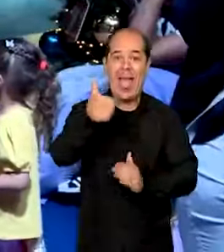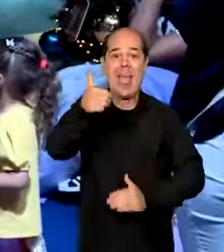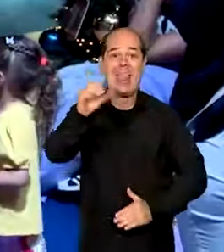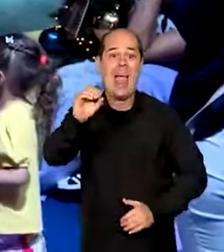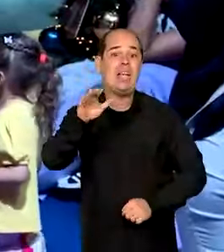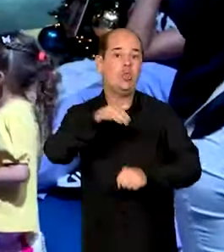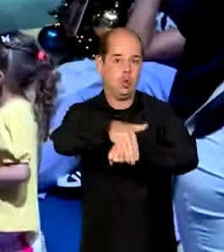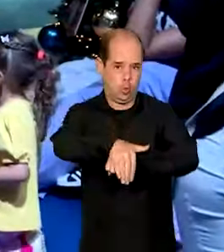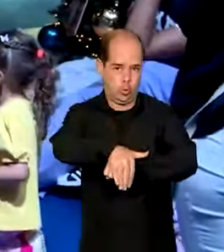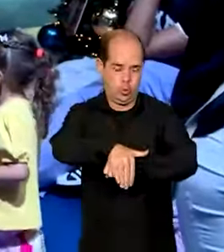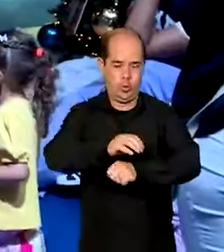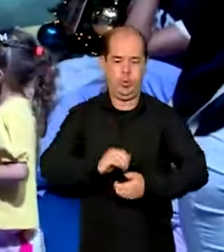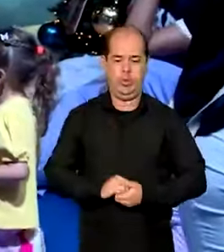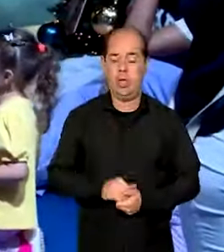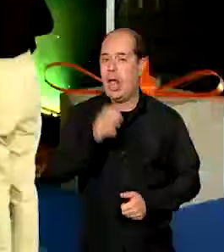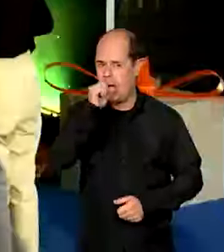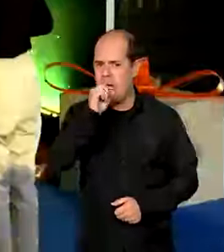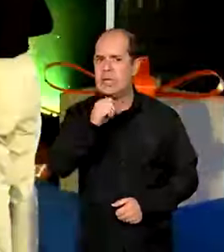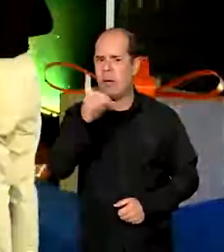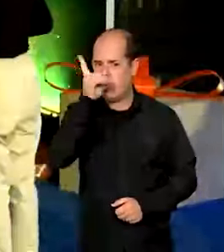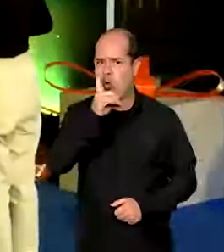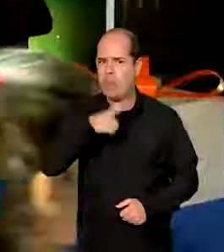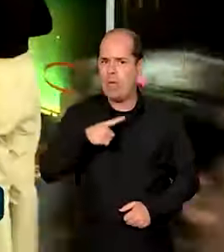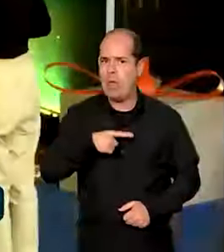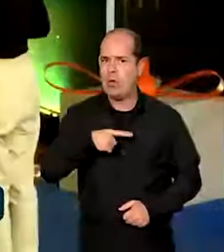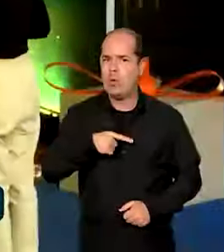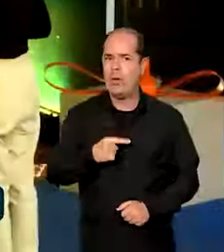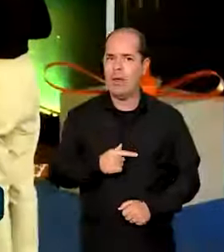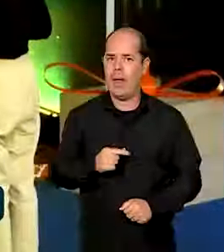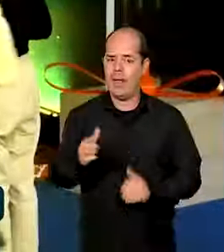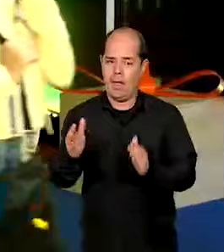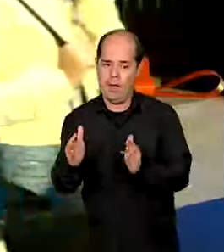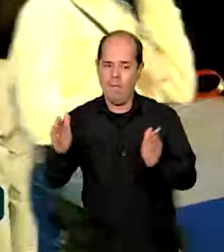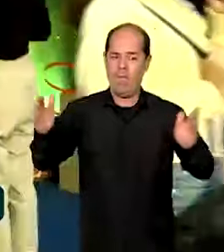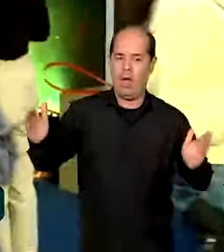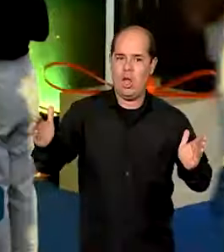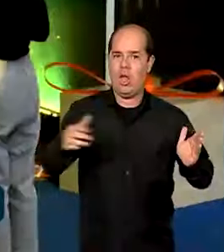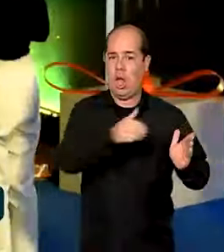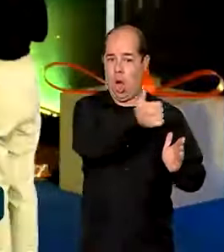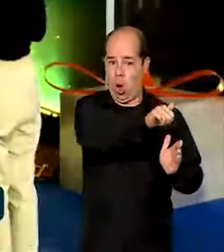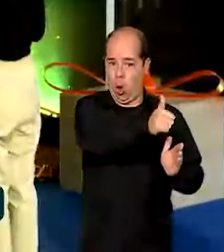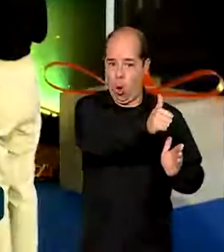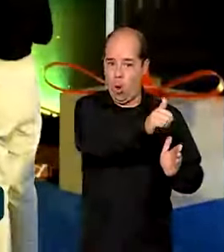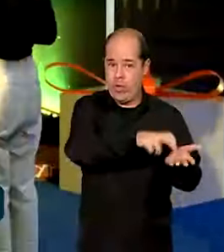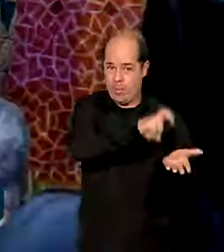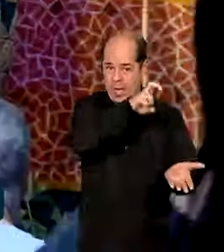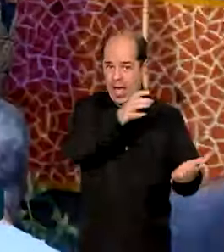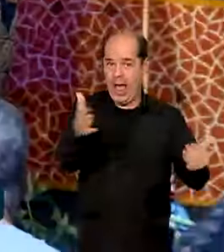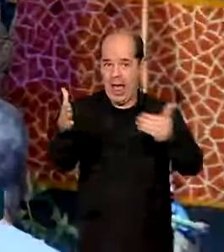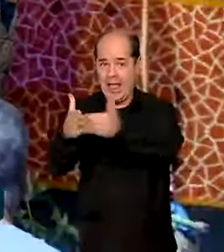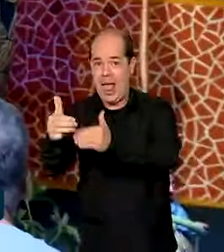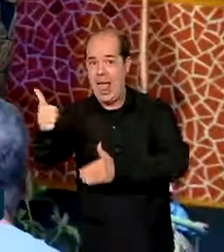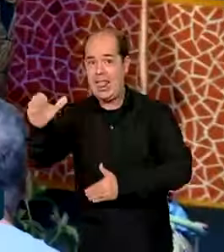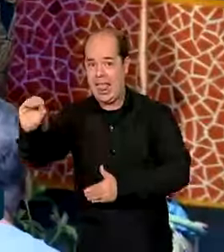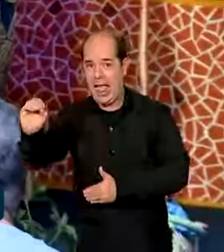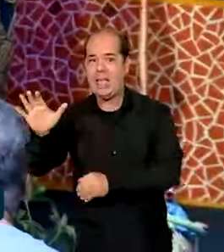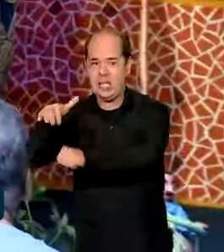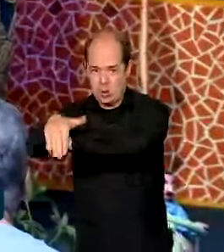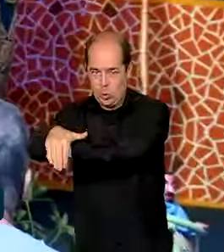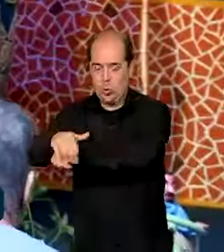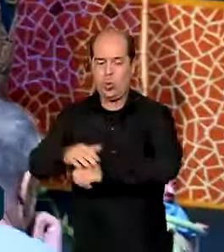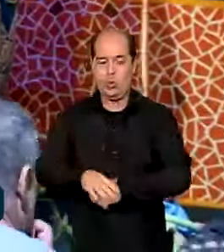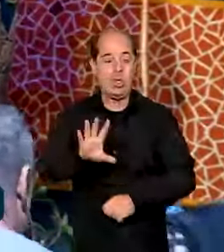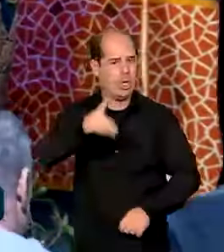e domingos, horário estendido, de 11 da manhã até 10 da noite. Mas atenção, nos dias